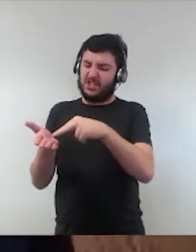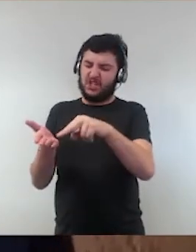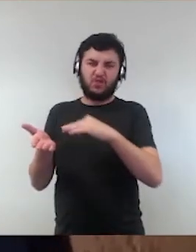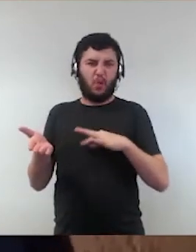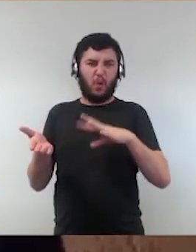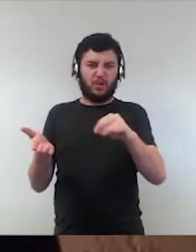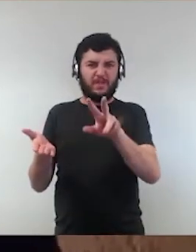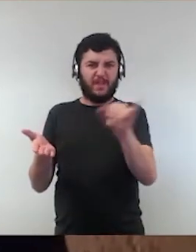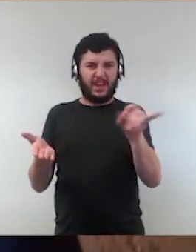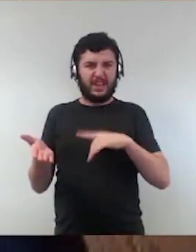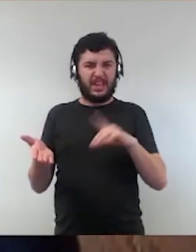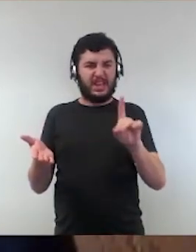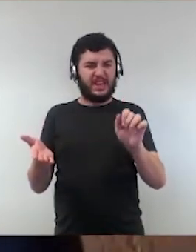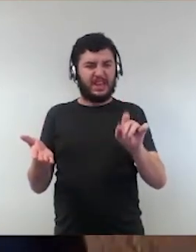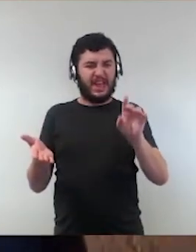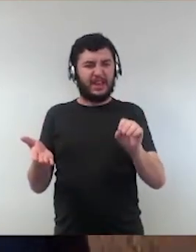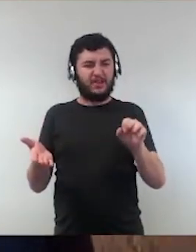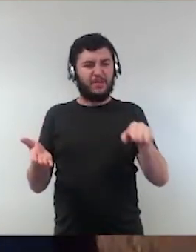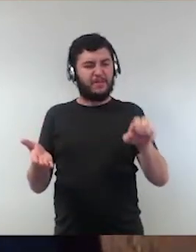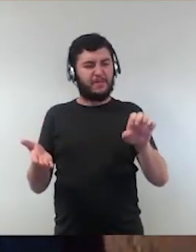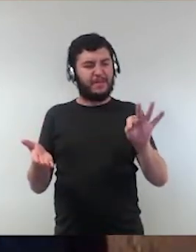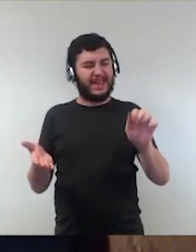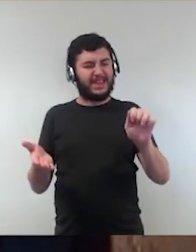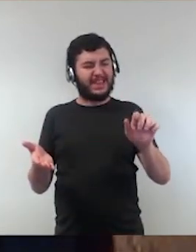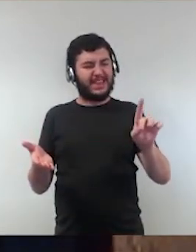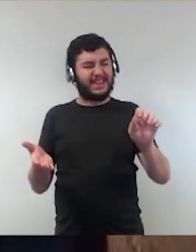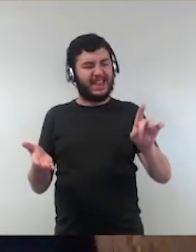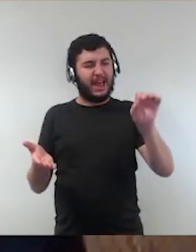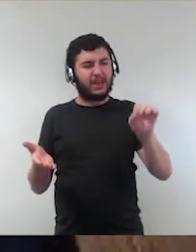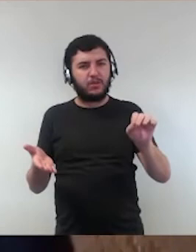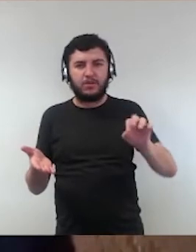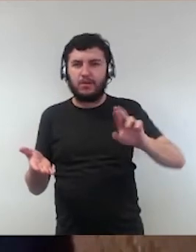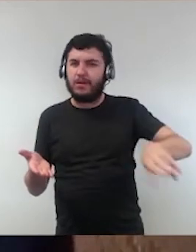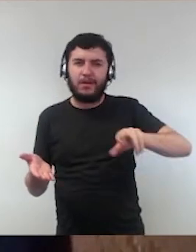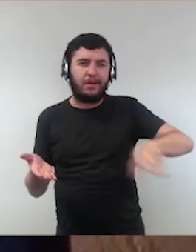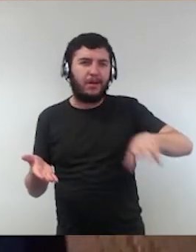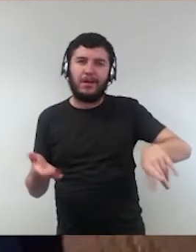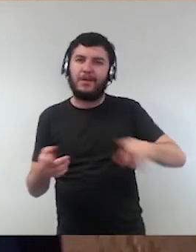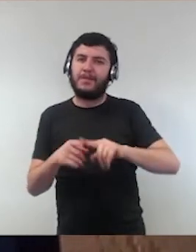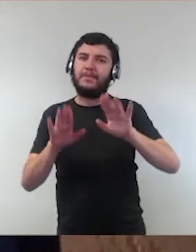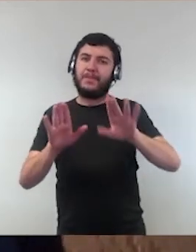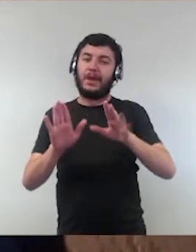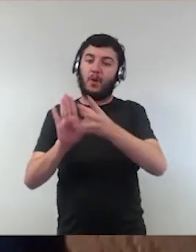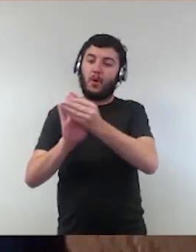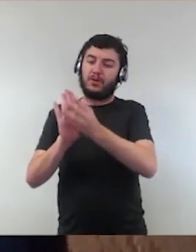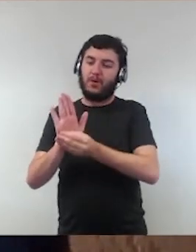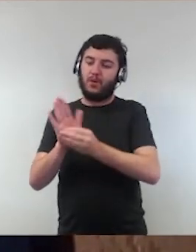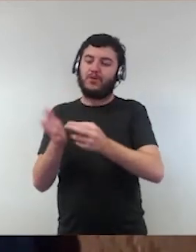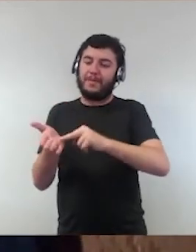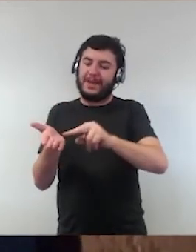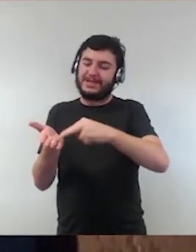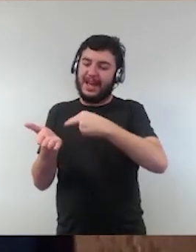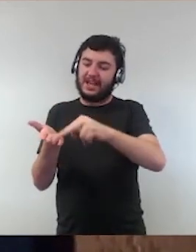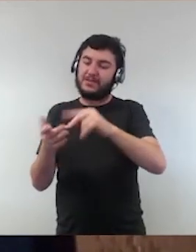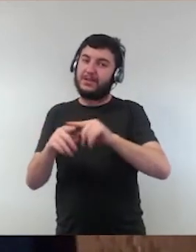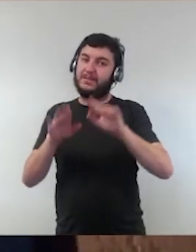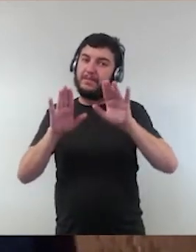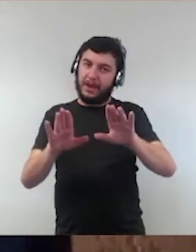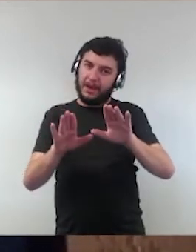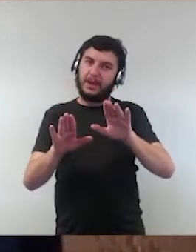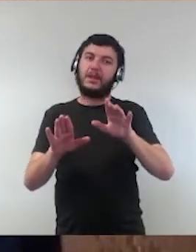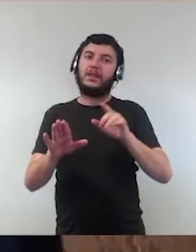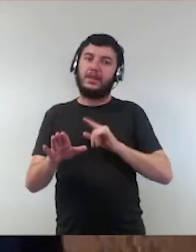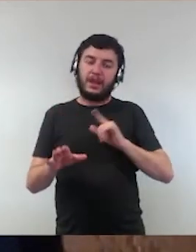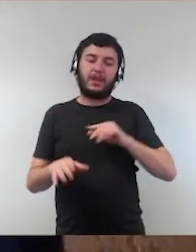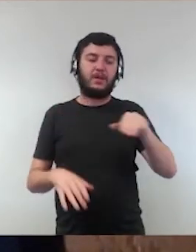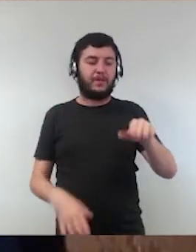os metadados. Primeiro, não é o conteúdo, tá bom, não é o conteúdo, não se trata de conteúdo, mas trata-se de metadados. E veja bem, desde